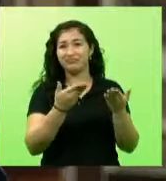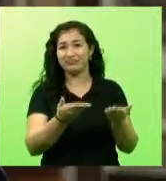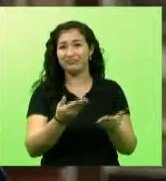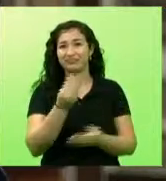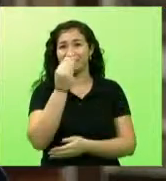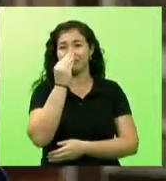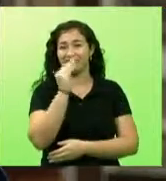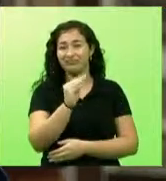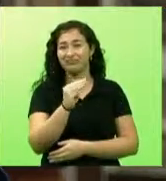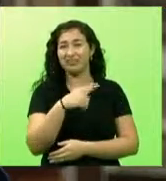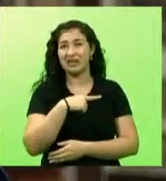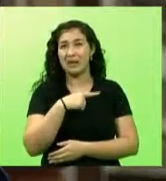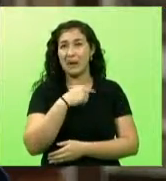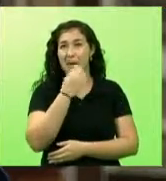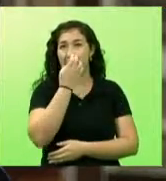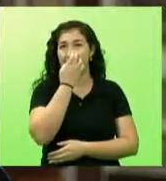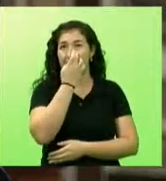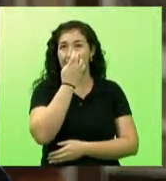Todas.